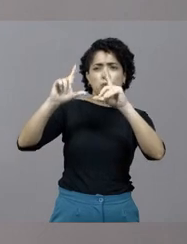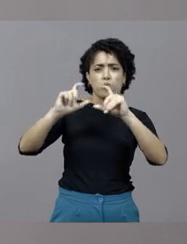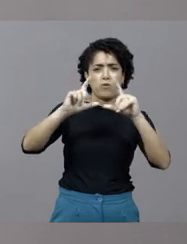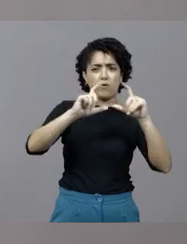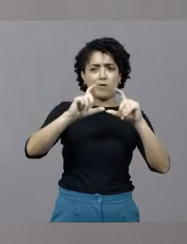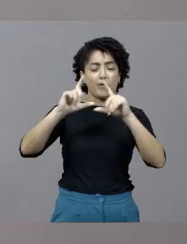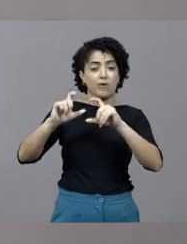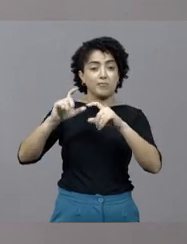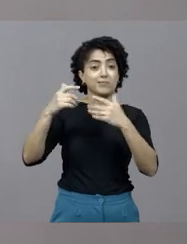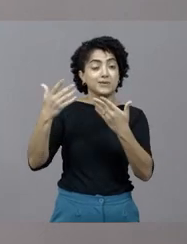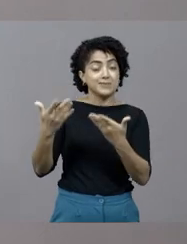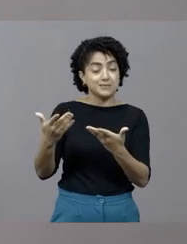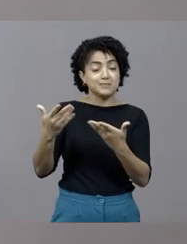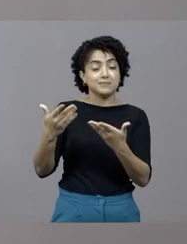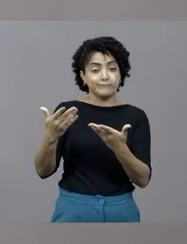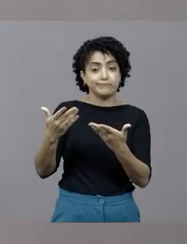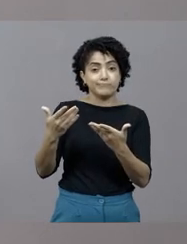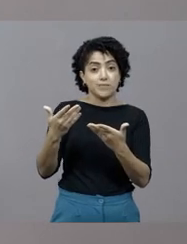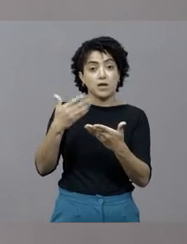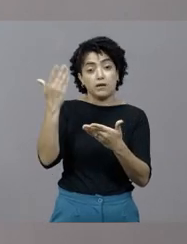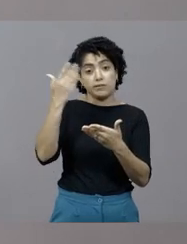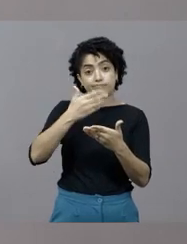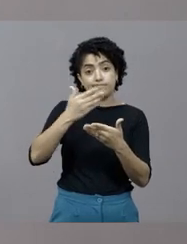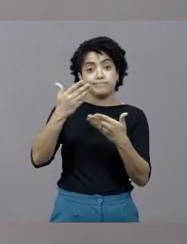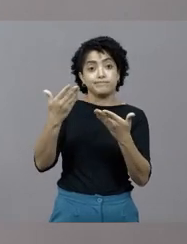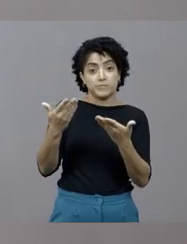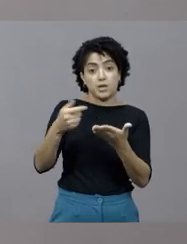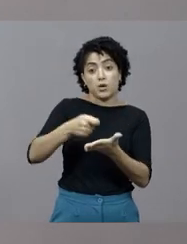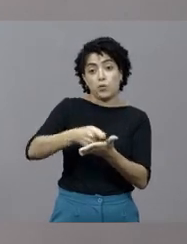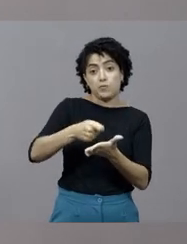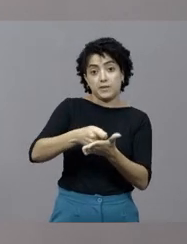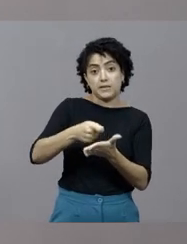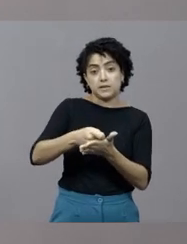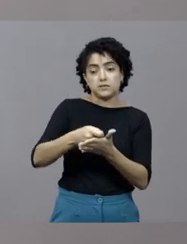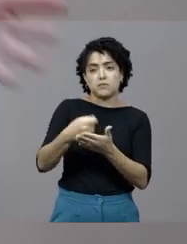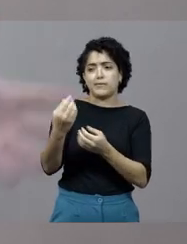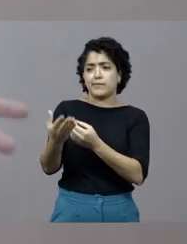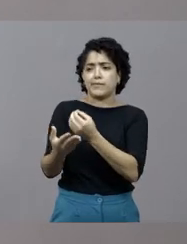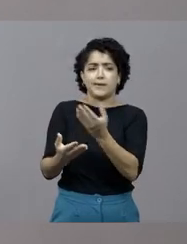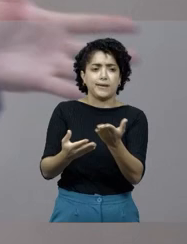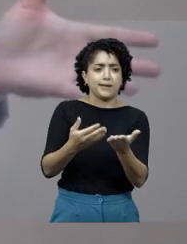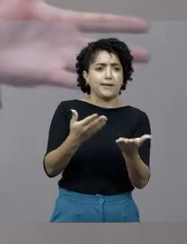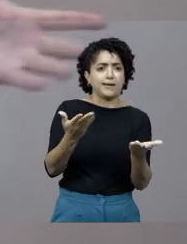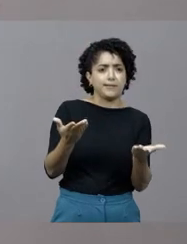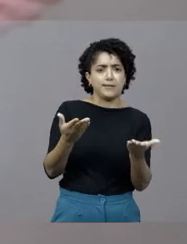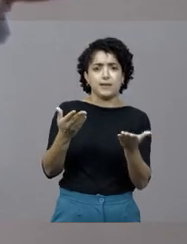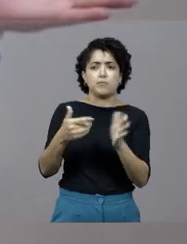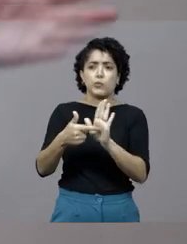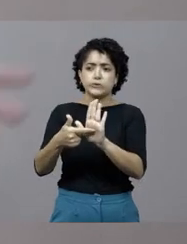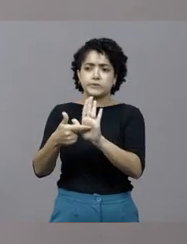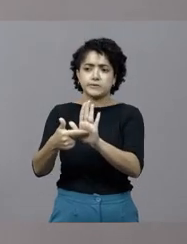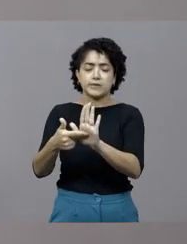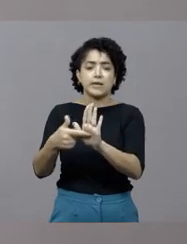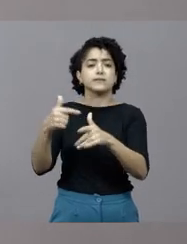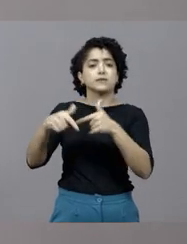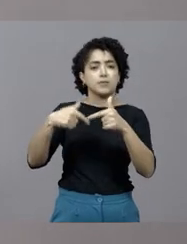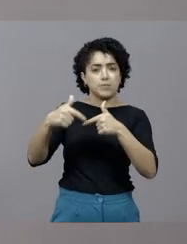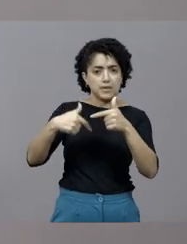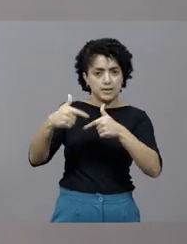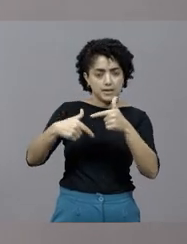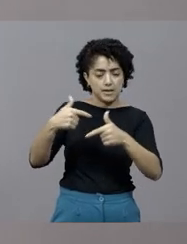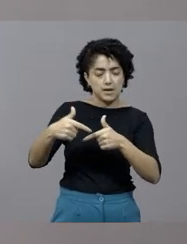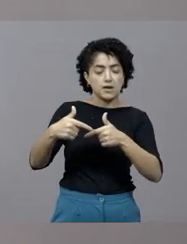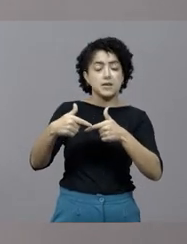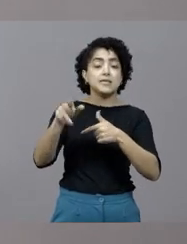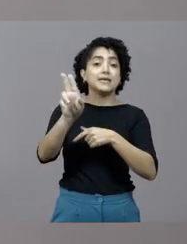inaugurando obras, que é a obrigação de todo executivo, é entregar obras, isso não é mérito nenhum, tem que entregar, tem que trabalhar. Toda vez que